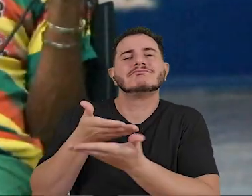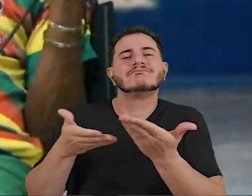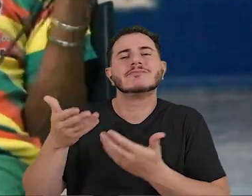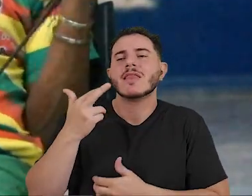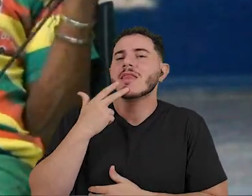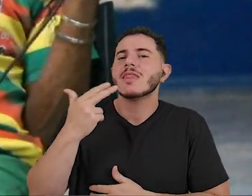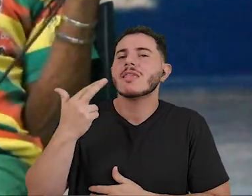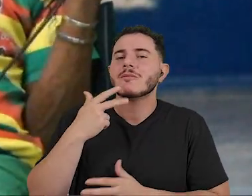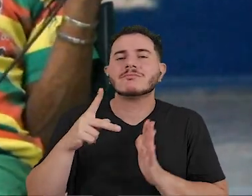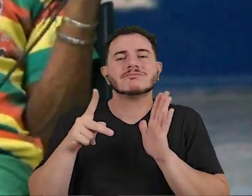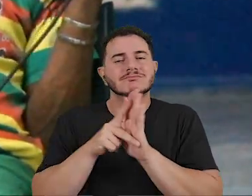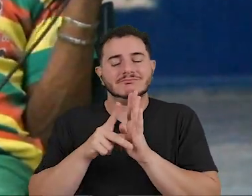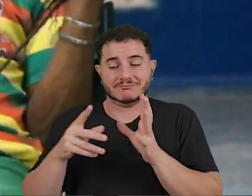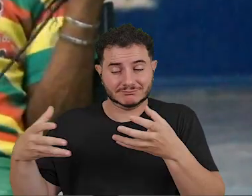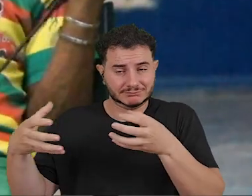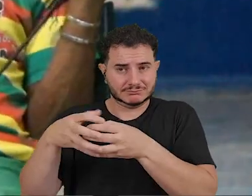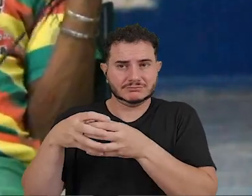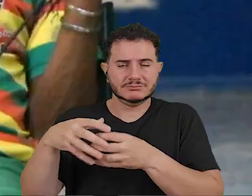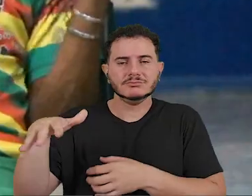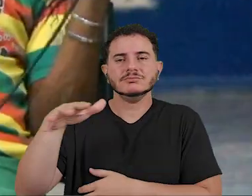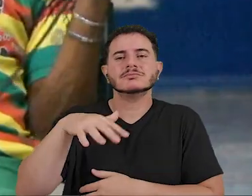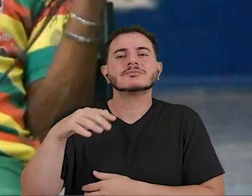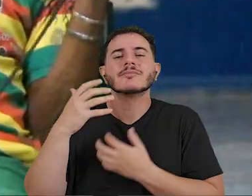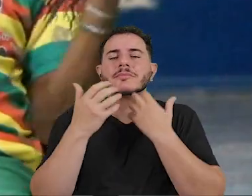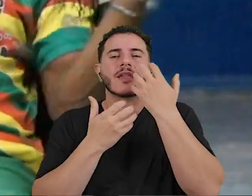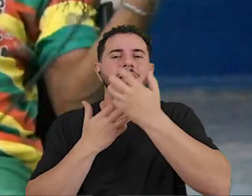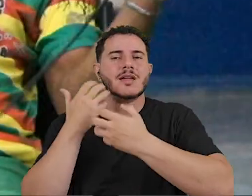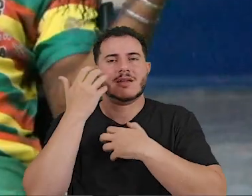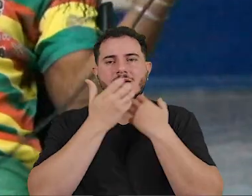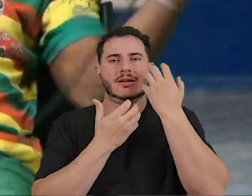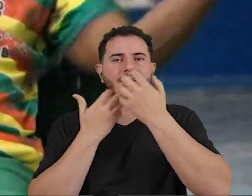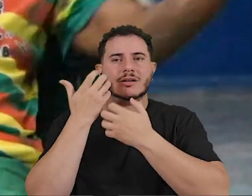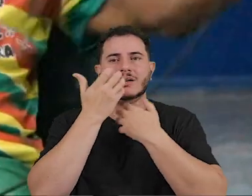debale, ojuba, ojuba.